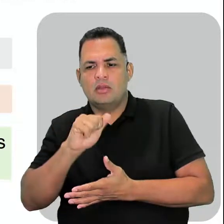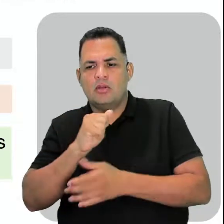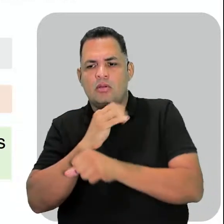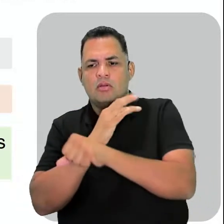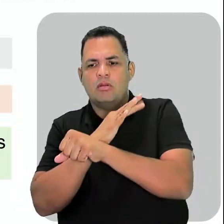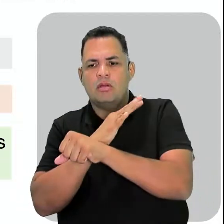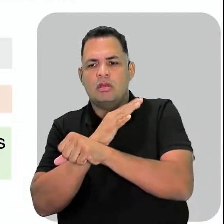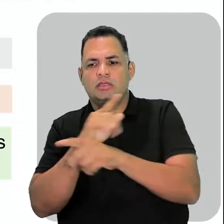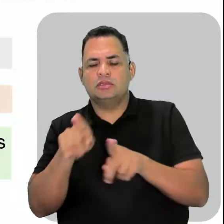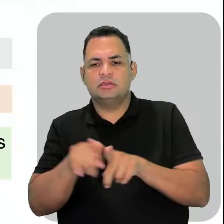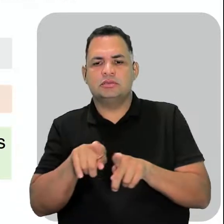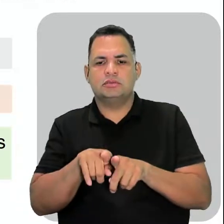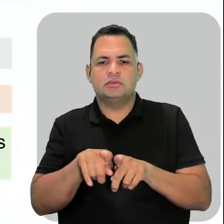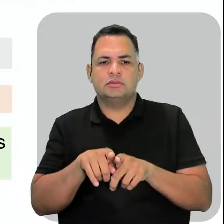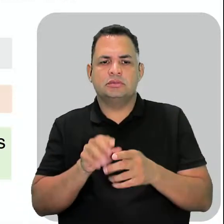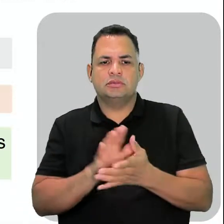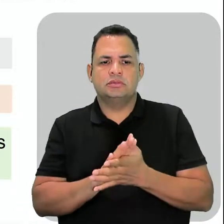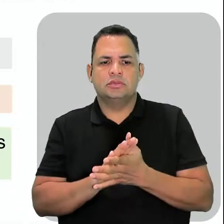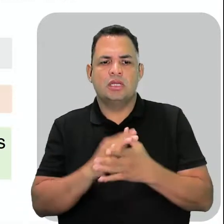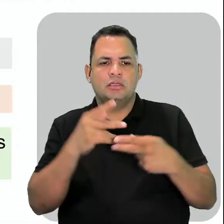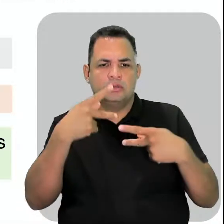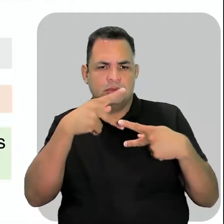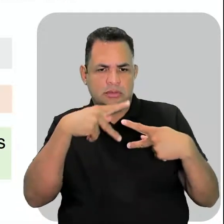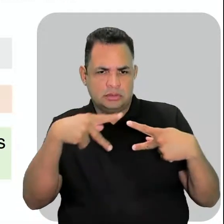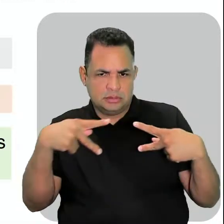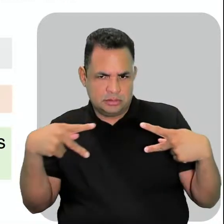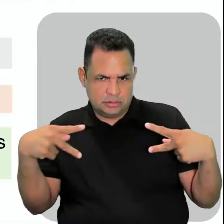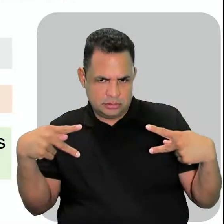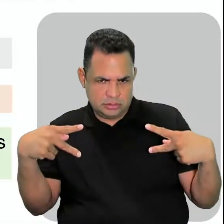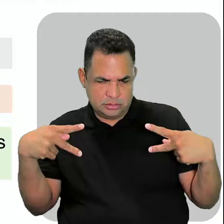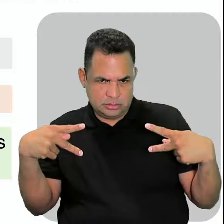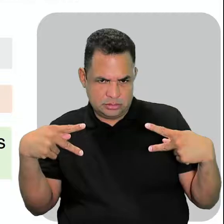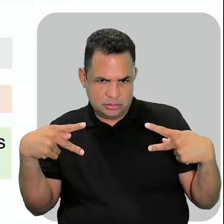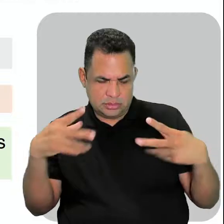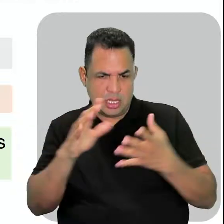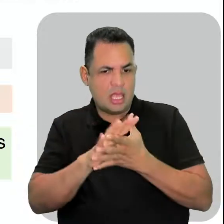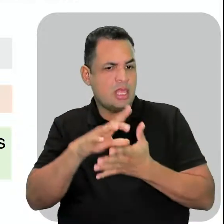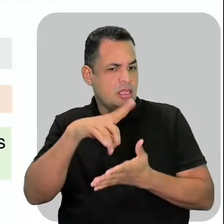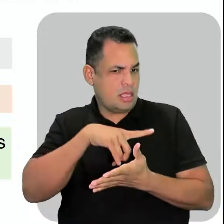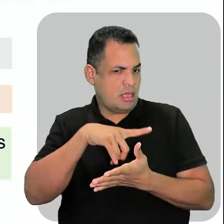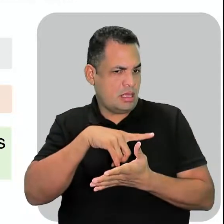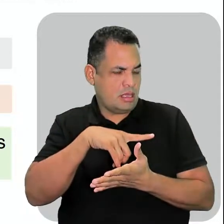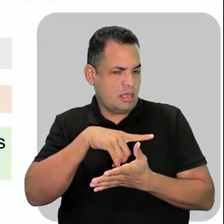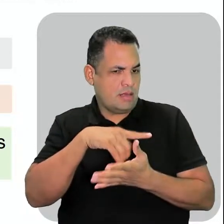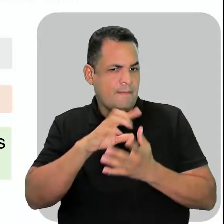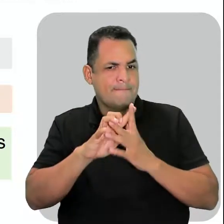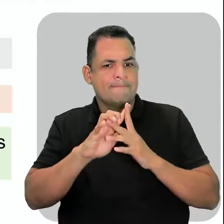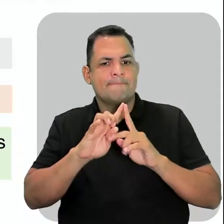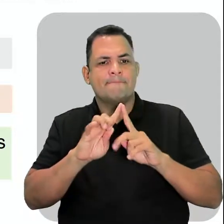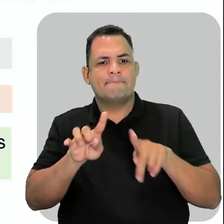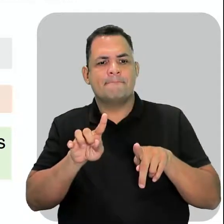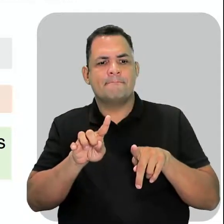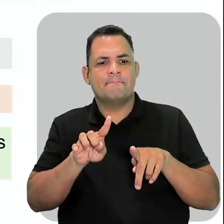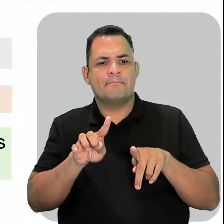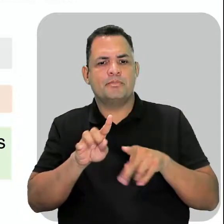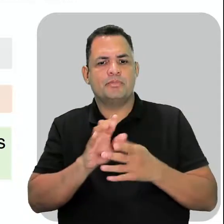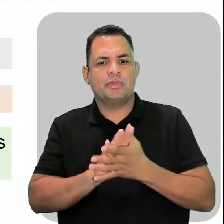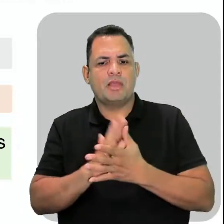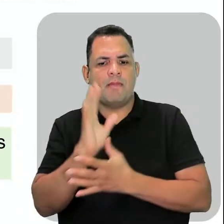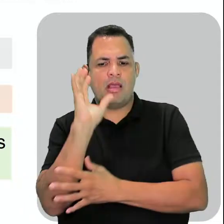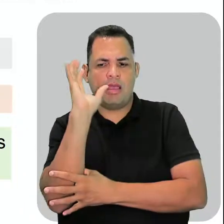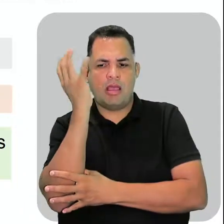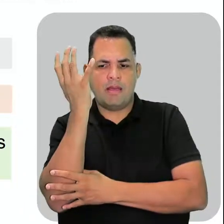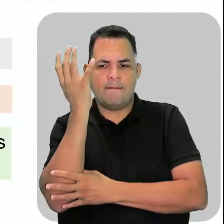Nós temos as proteínas que são constituídas por estes aminoácidos, porém, somente as